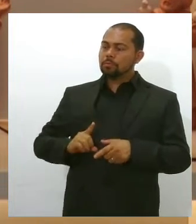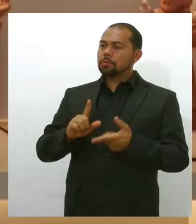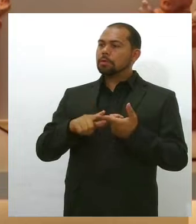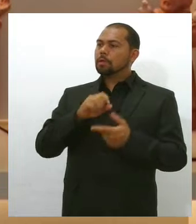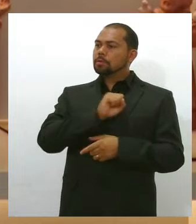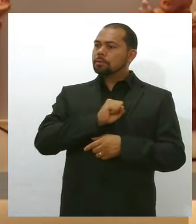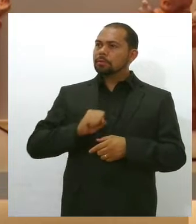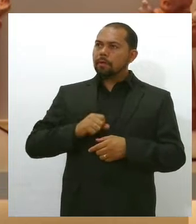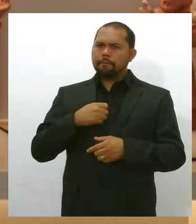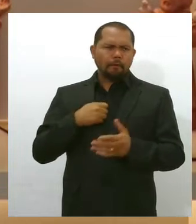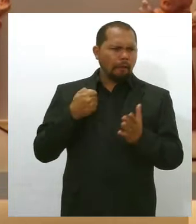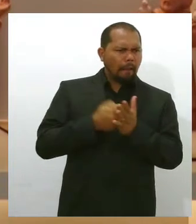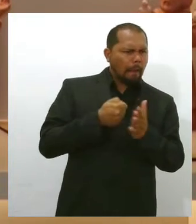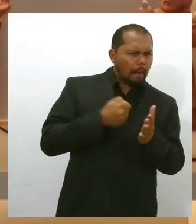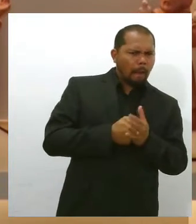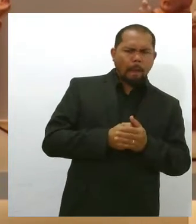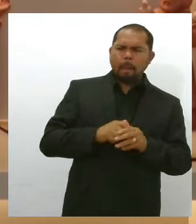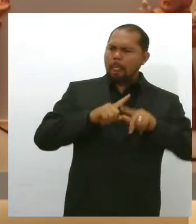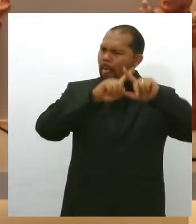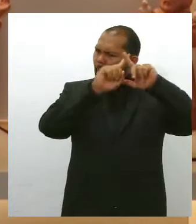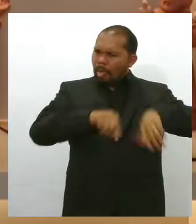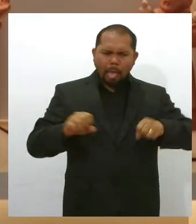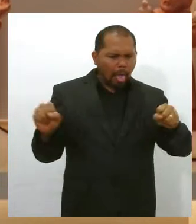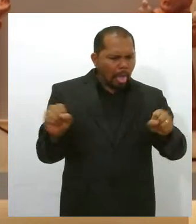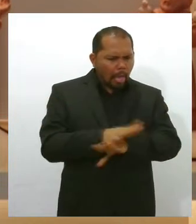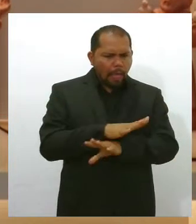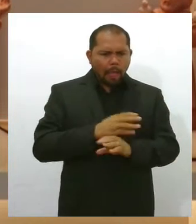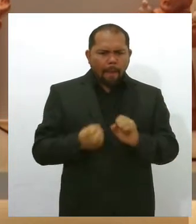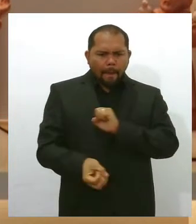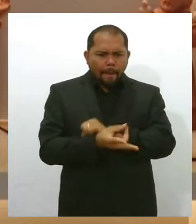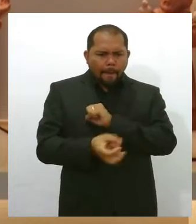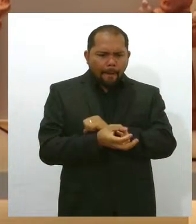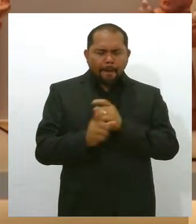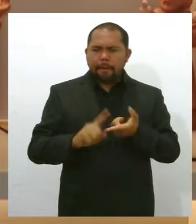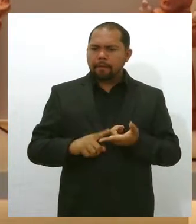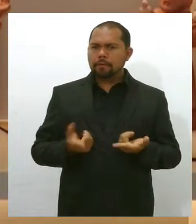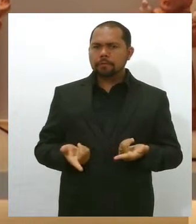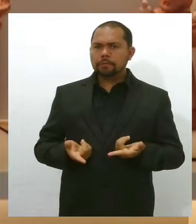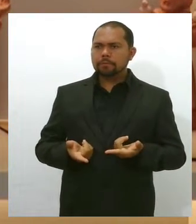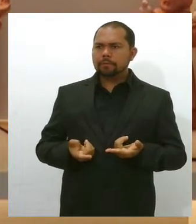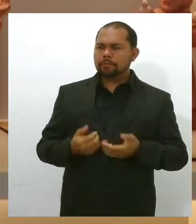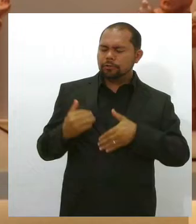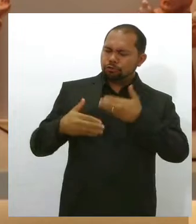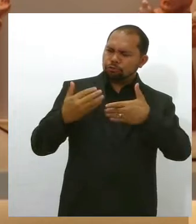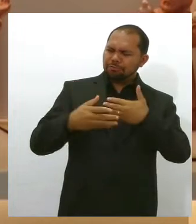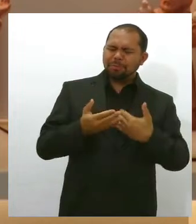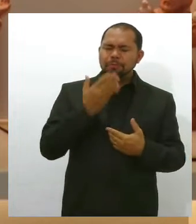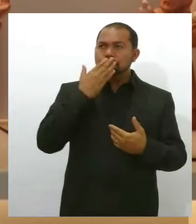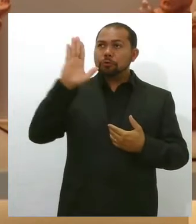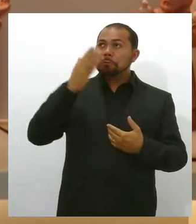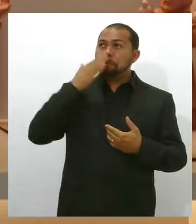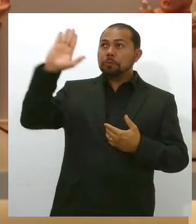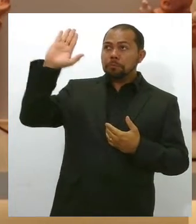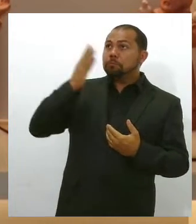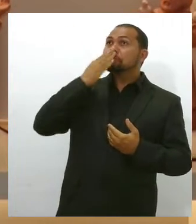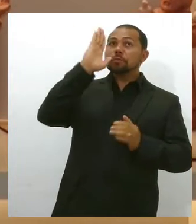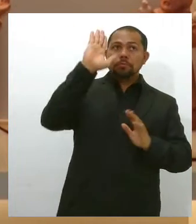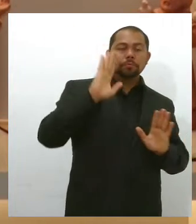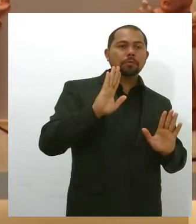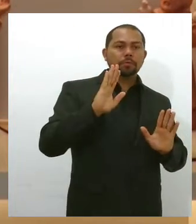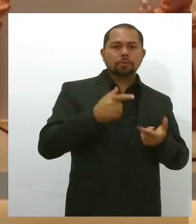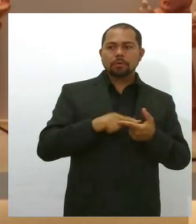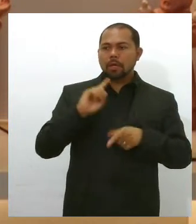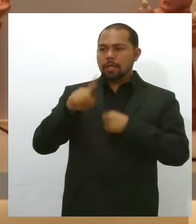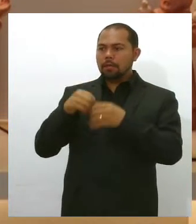causa tal A então ele faz tudo um processo de promessa durante a campanha uma vez eleito e tomado posse